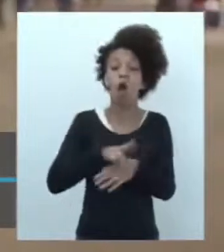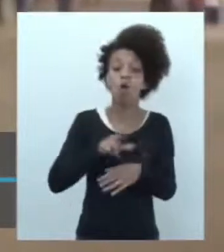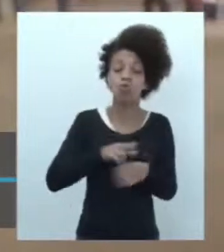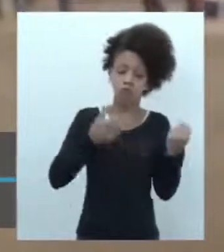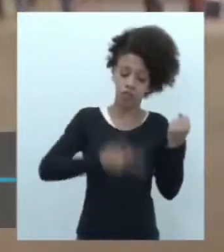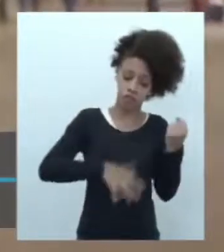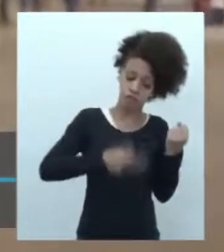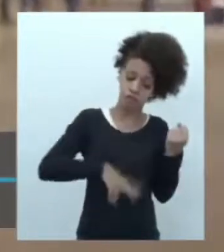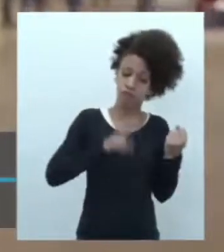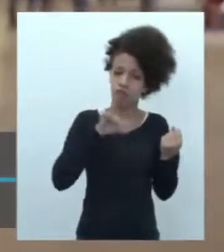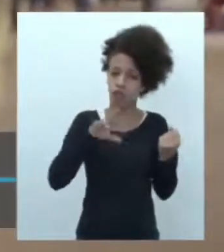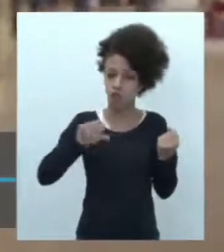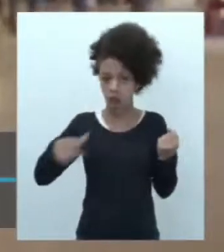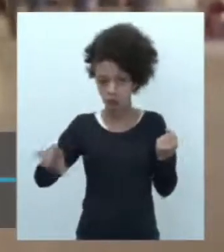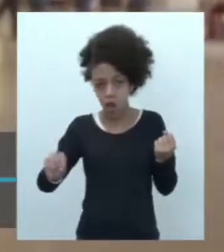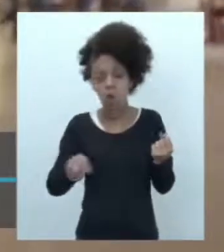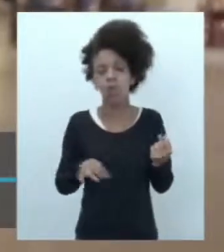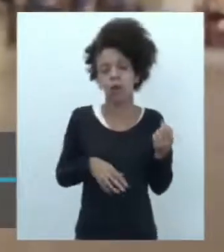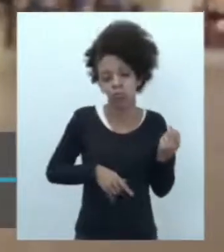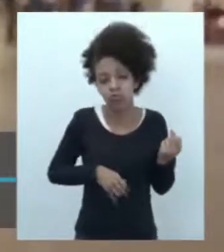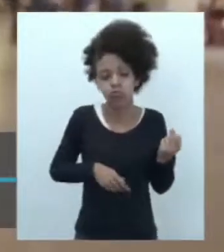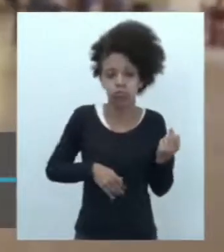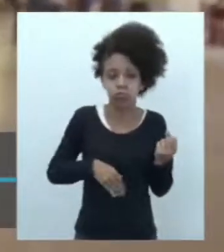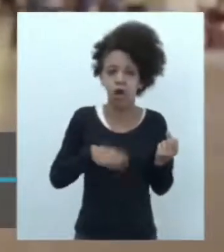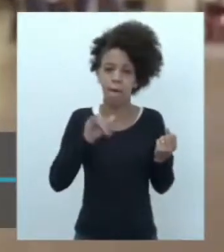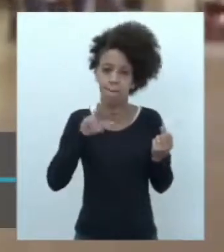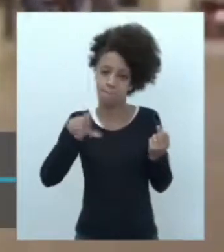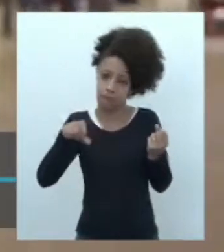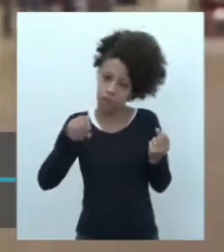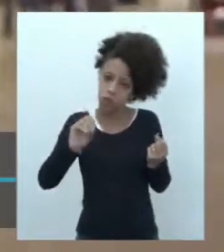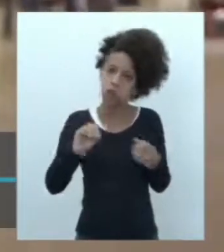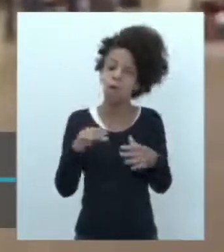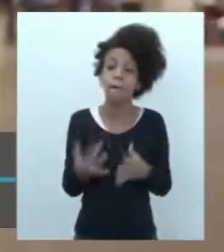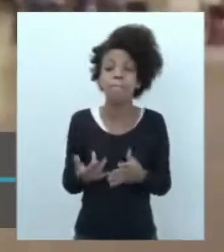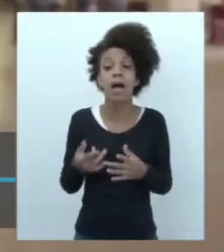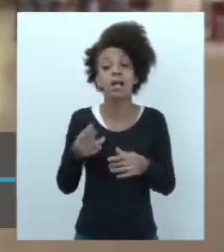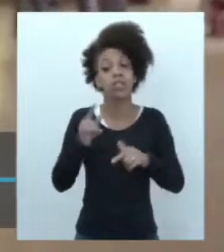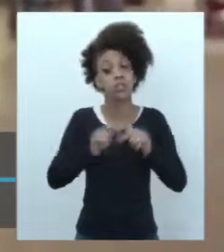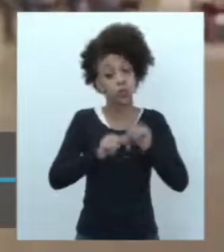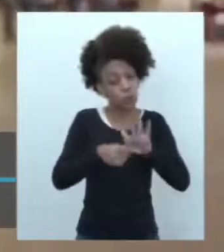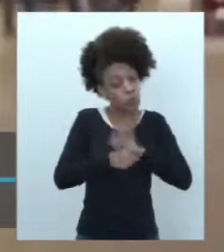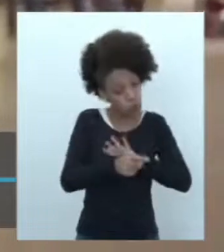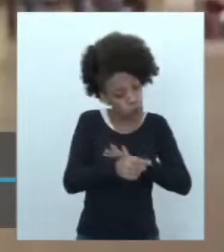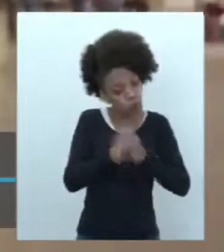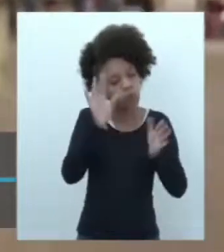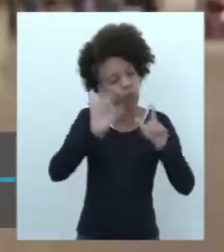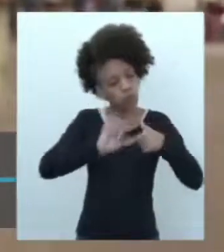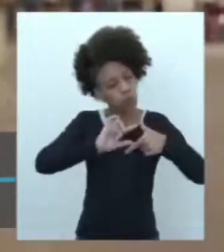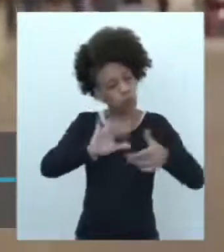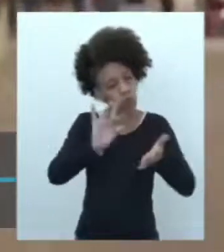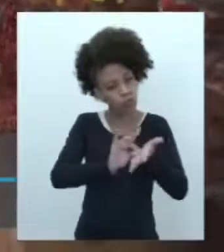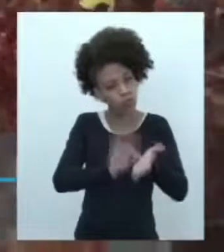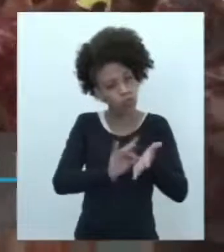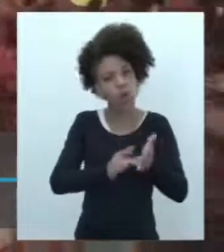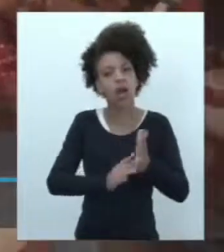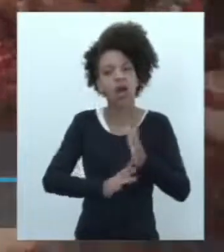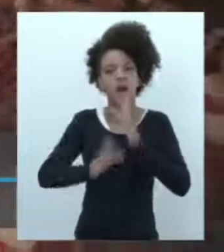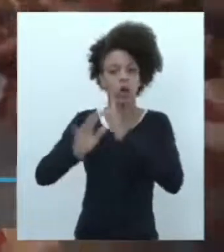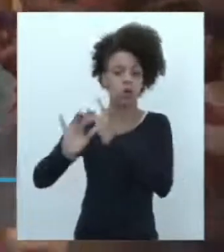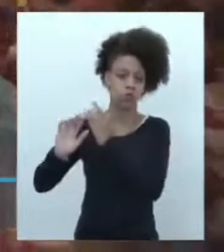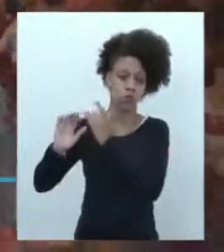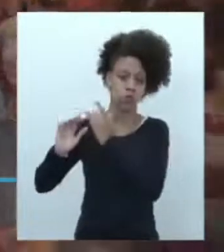usam contrabaixo, mas o de raiz mesmo é o banjo, o curimbó, as maracas e também tem o instrumento de sopro,